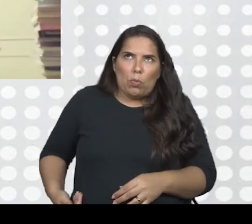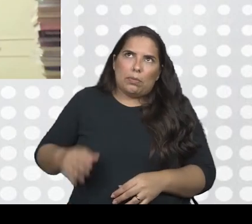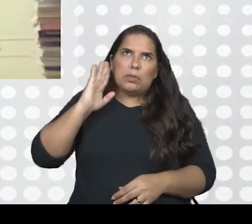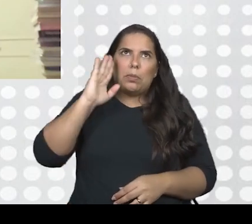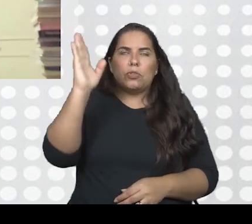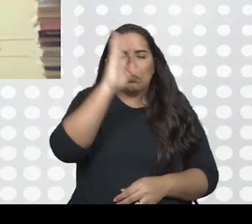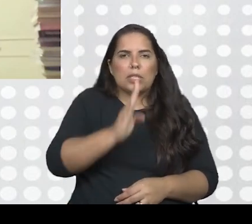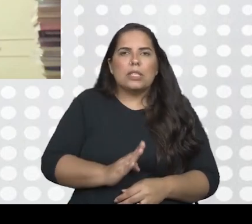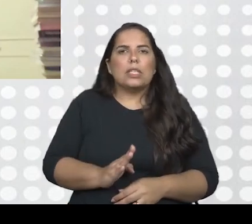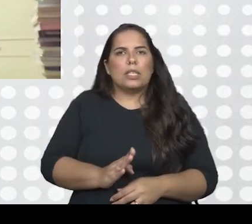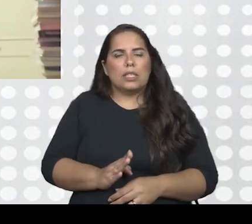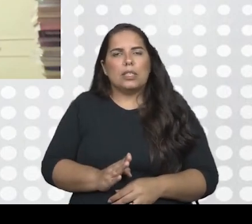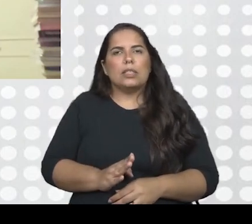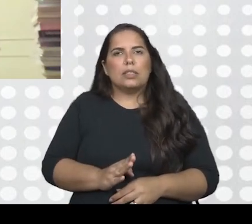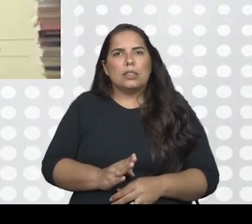né, brasileira,